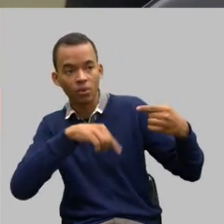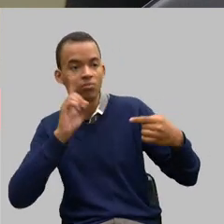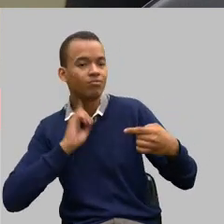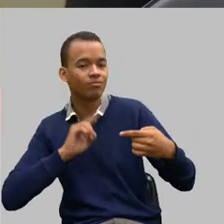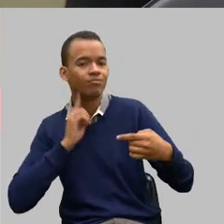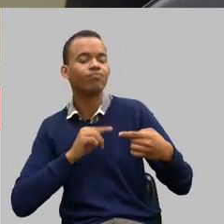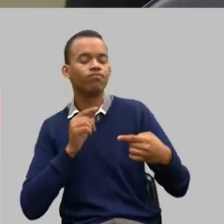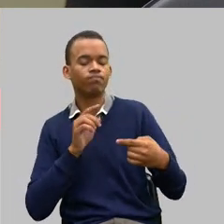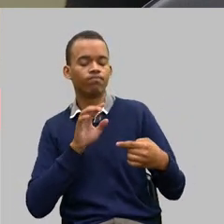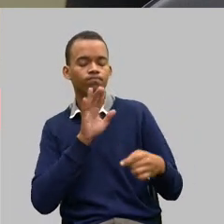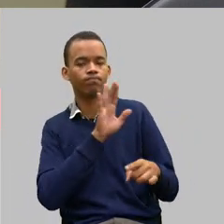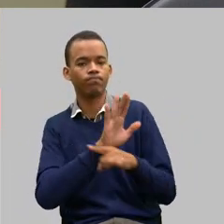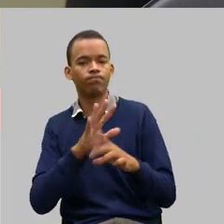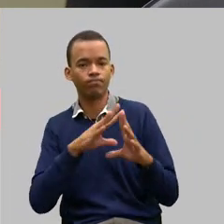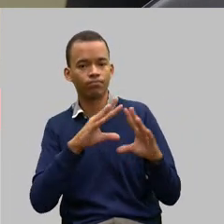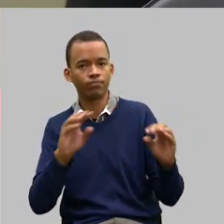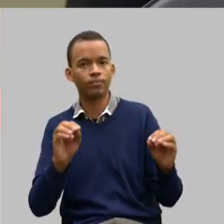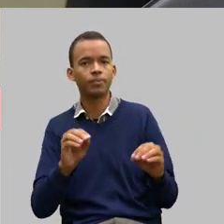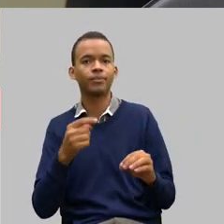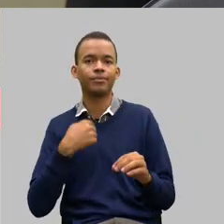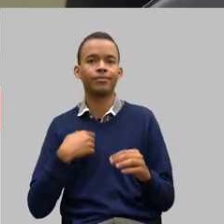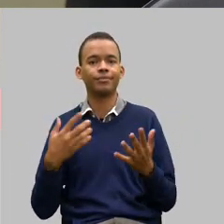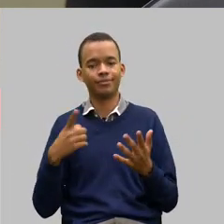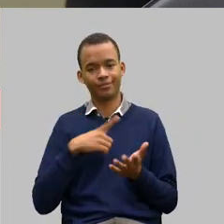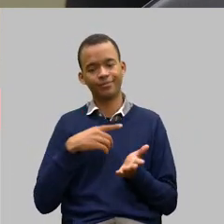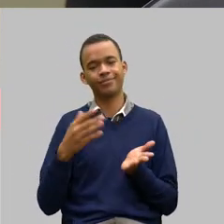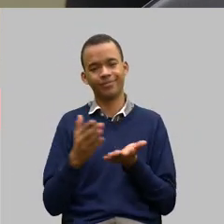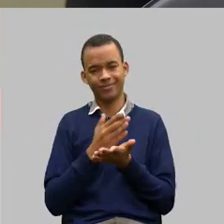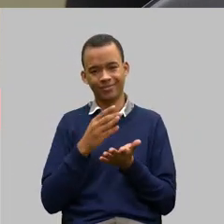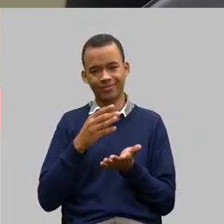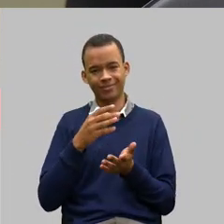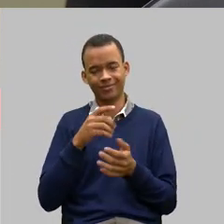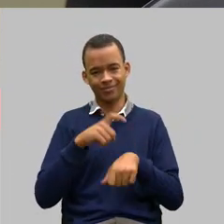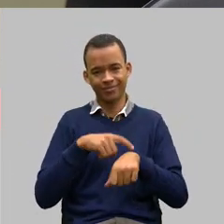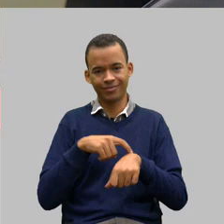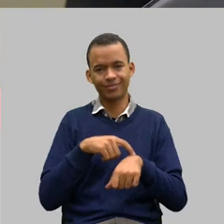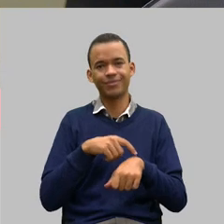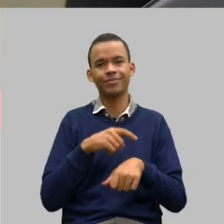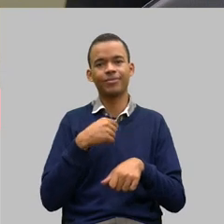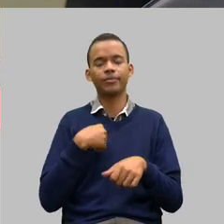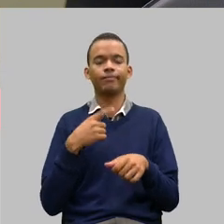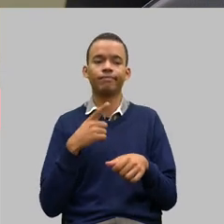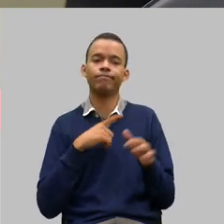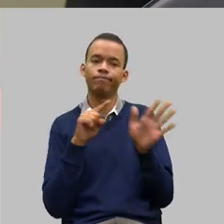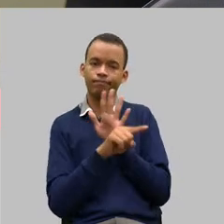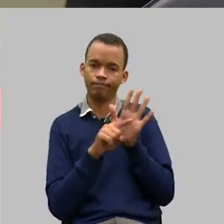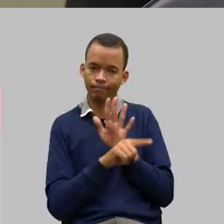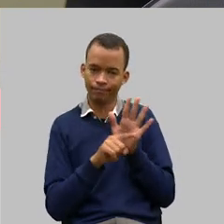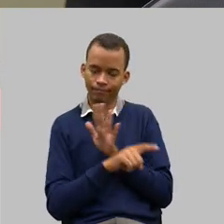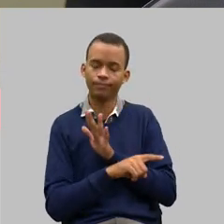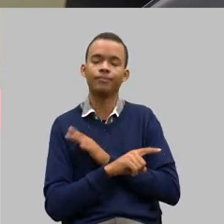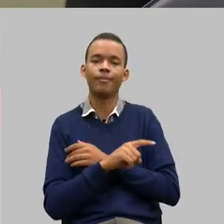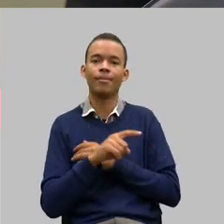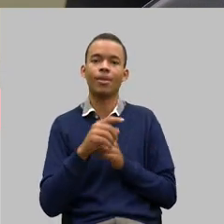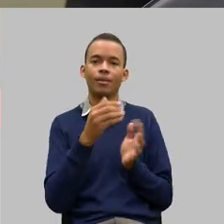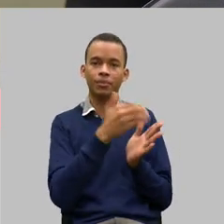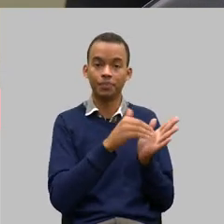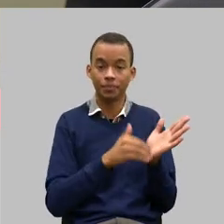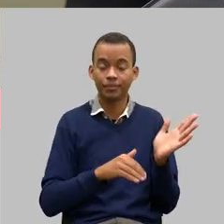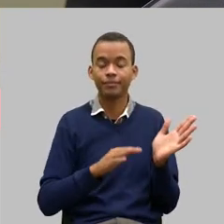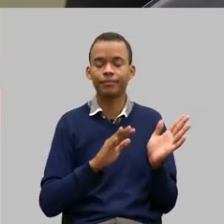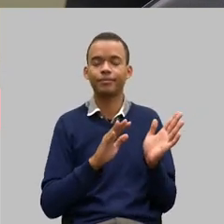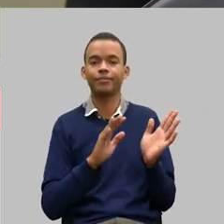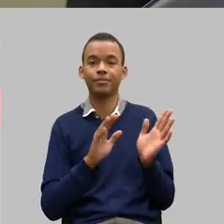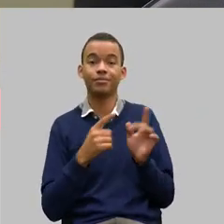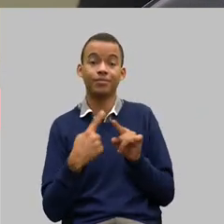eh vou aproveitar os meus minutos aqui para poder fazer uma série de perguntas secretários que eu acho que são perguntas